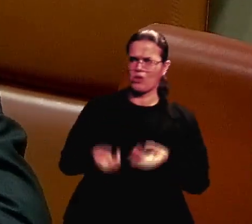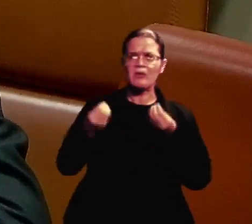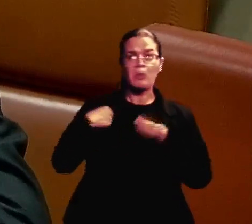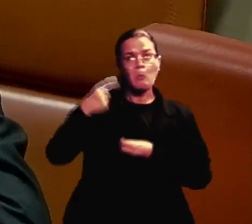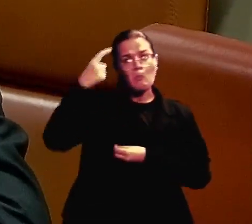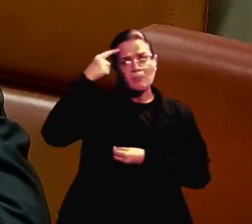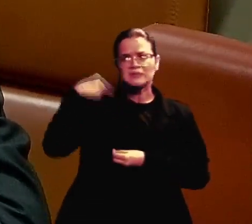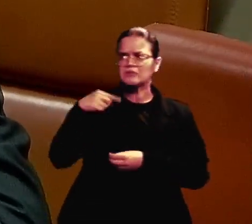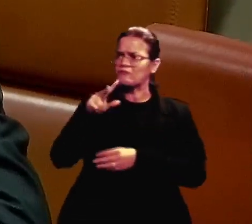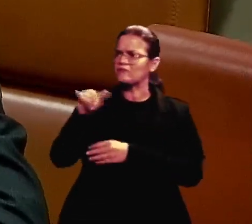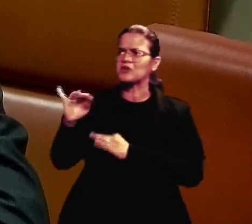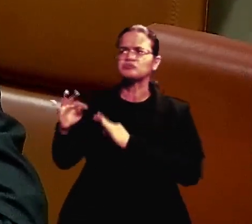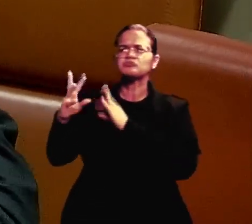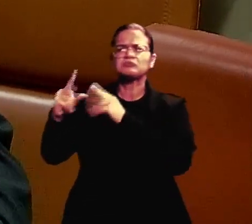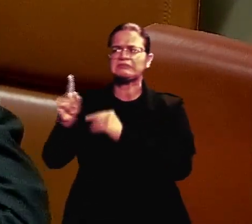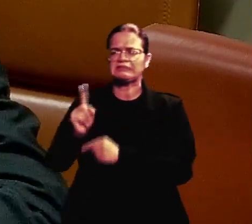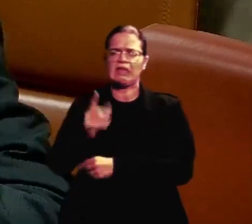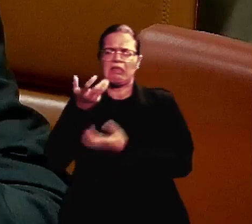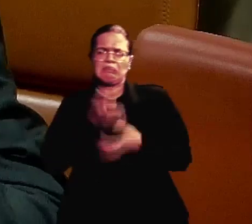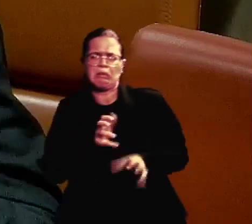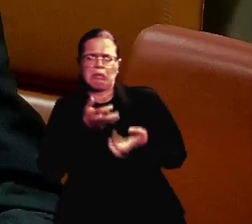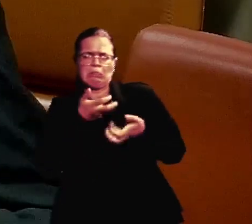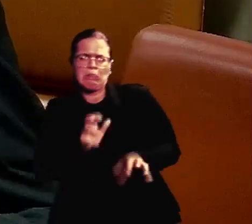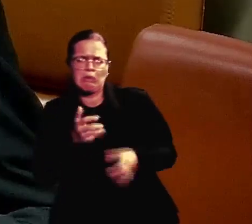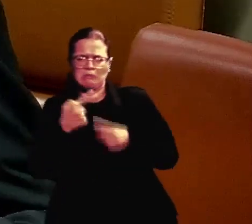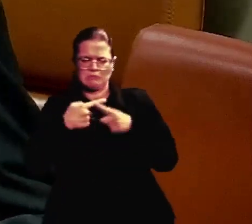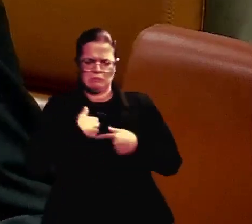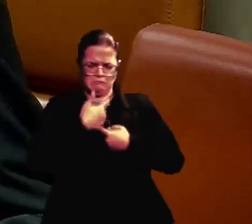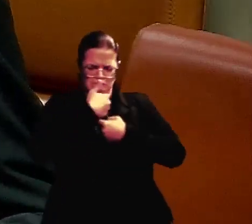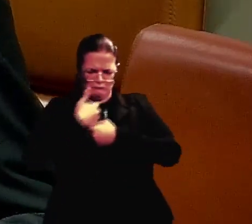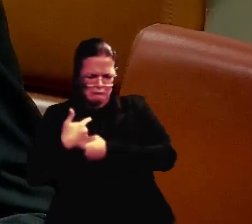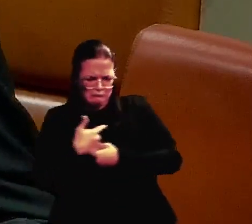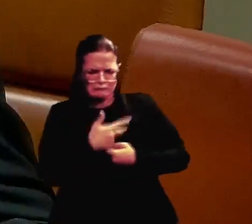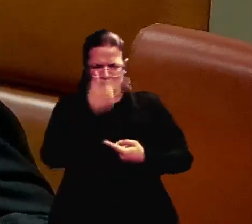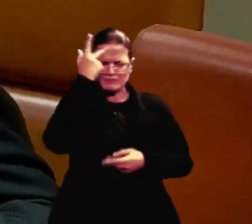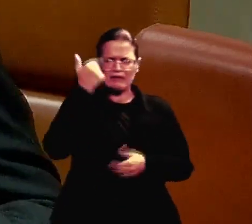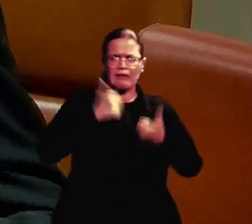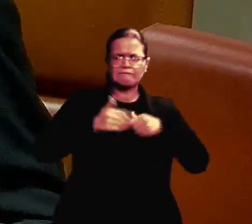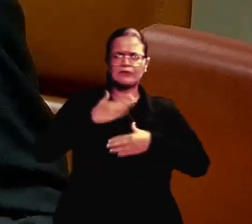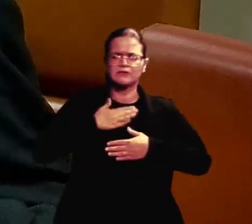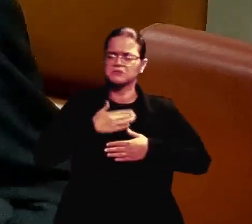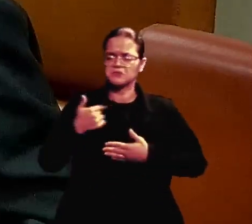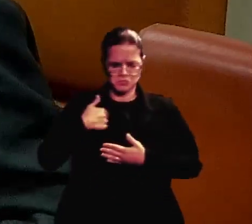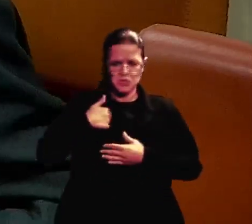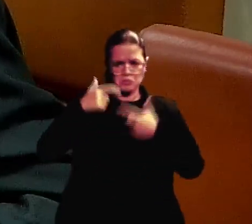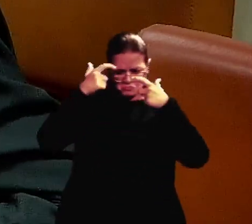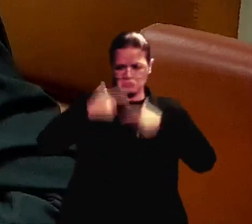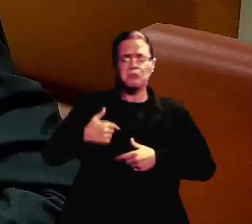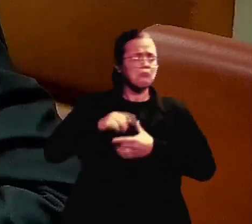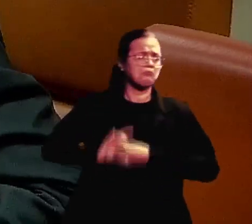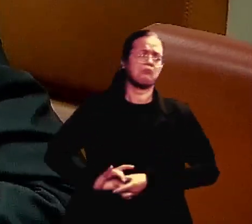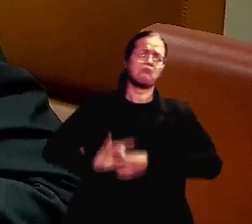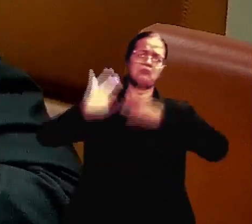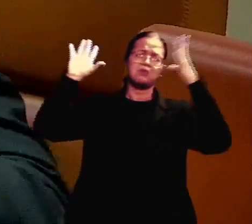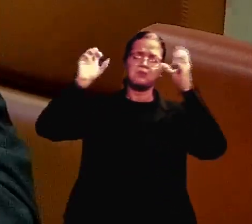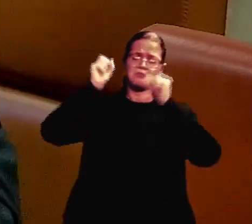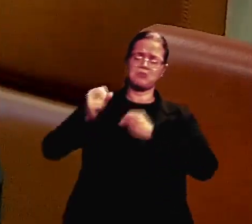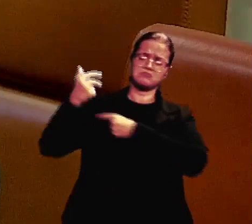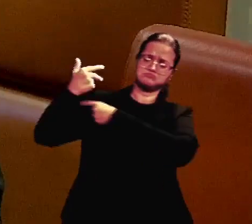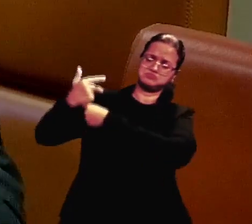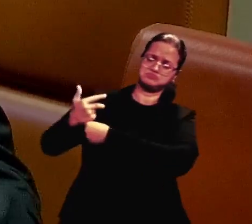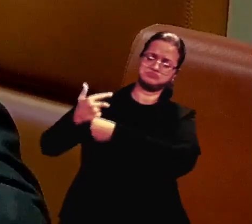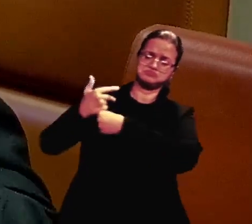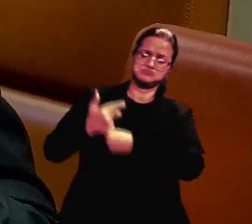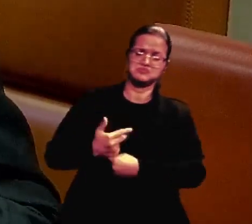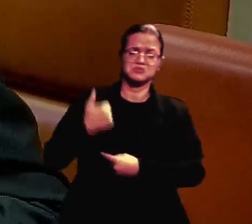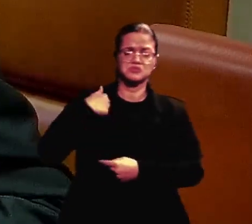Eu até assustei, que eu achei que eu ia encontrar... Né, porque ninguém gosta. Eu até citei para um, eu, por mim, pode colocar um... Eu já